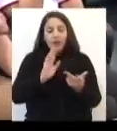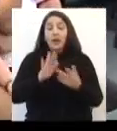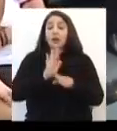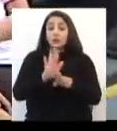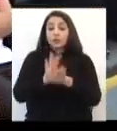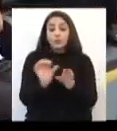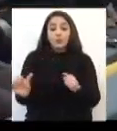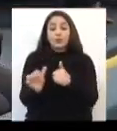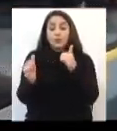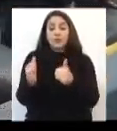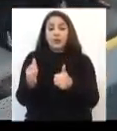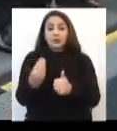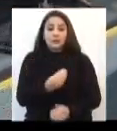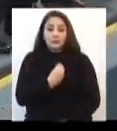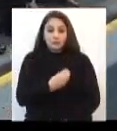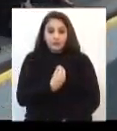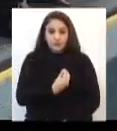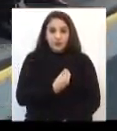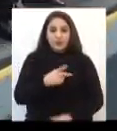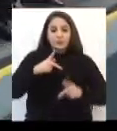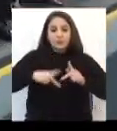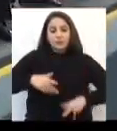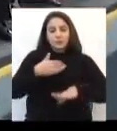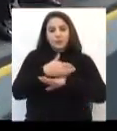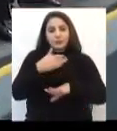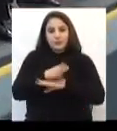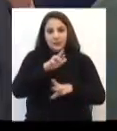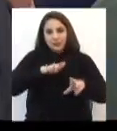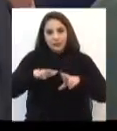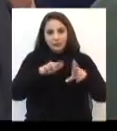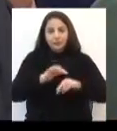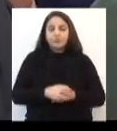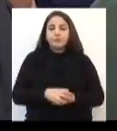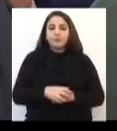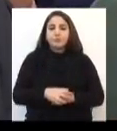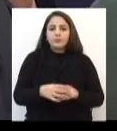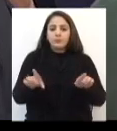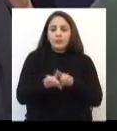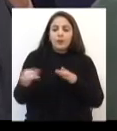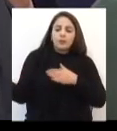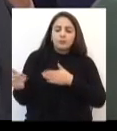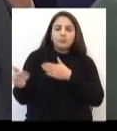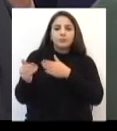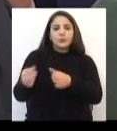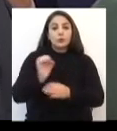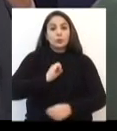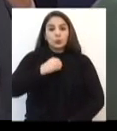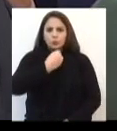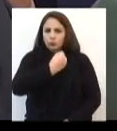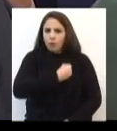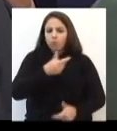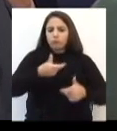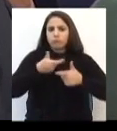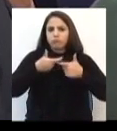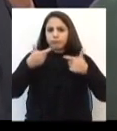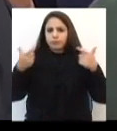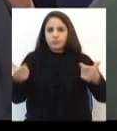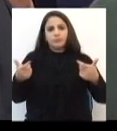melhoria da qualidade de vida dos associados e da região. Ao longo desta trajetória, os números